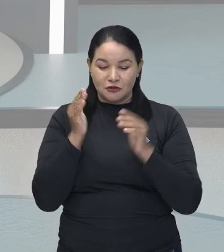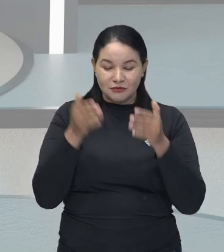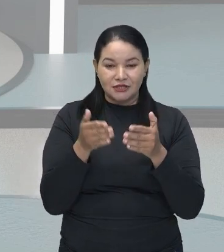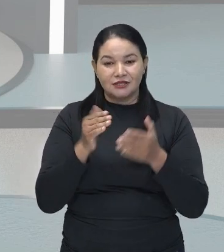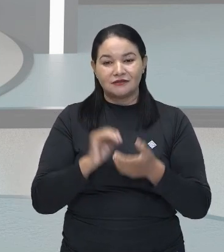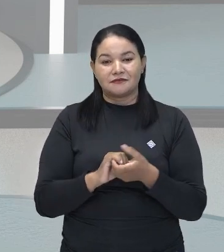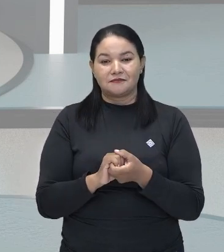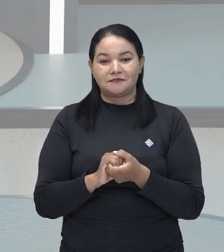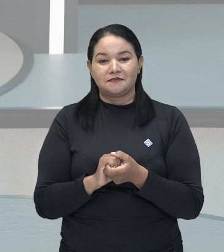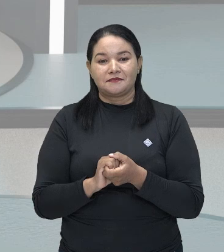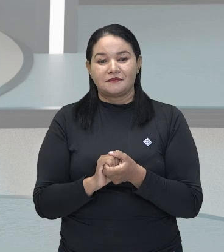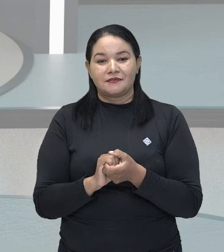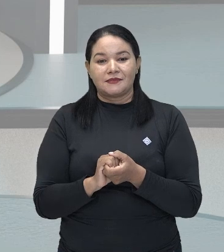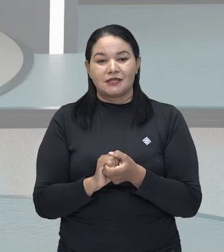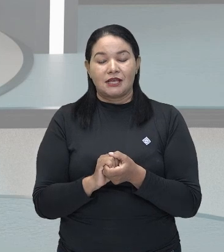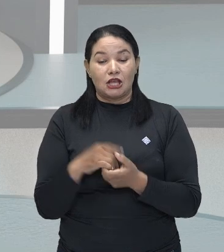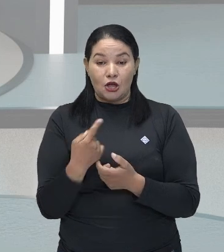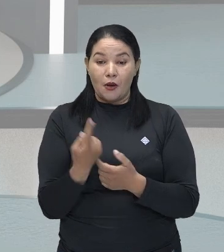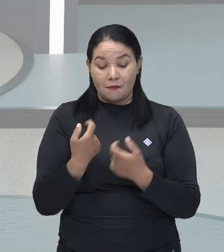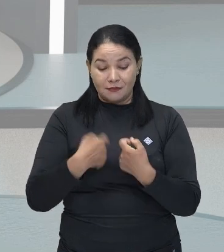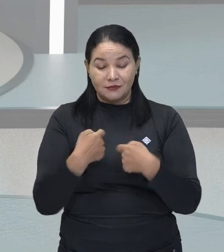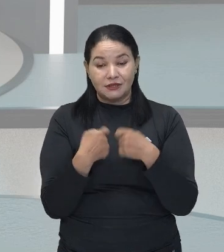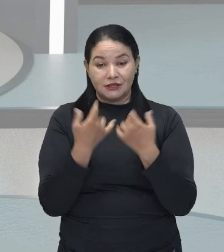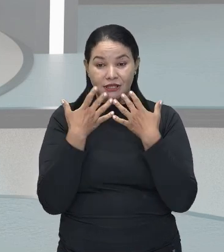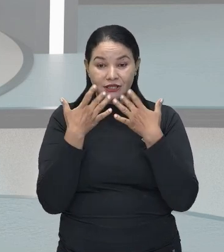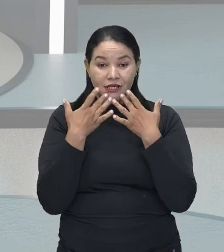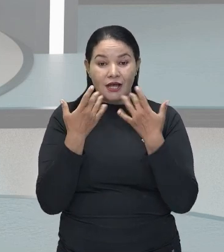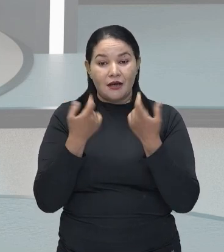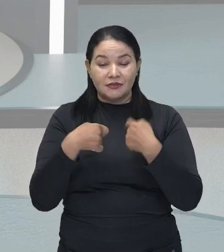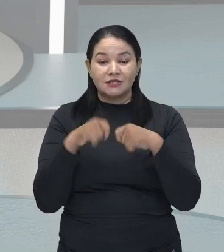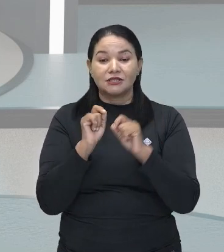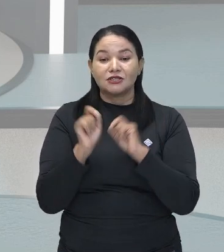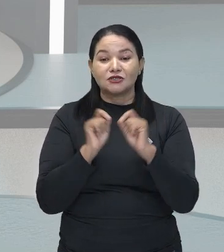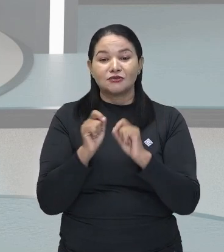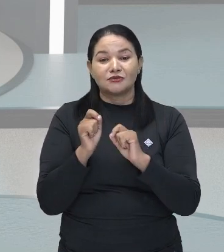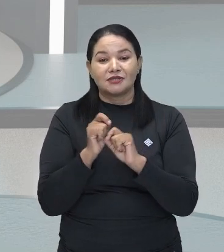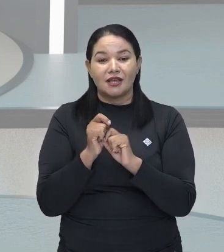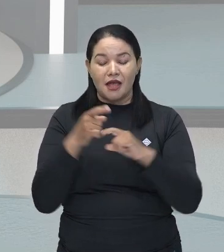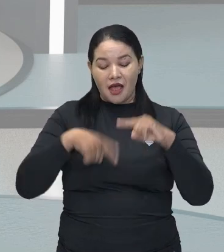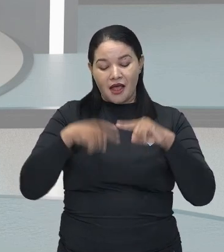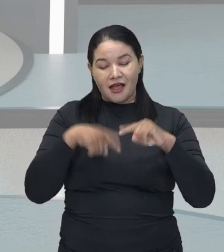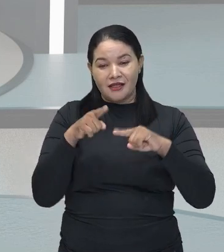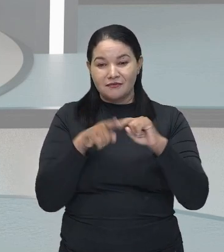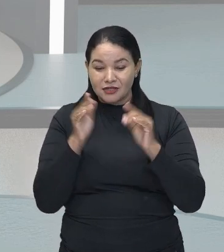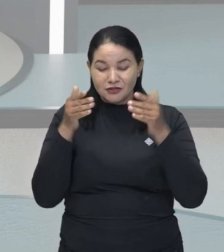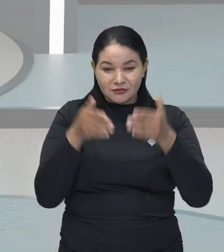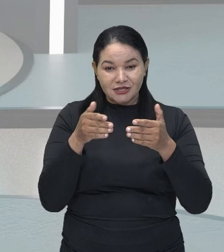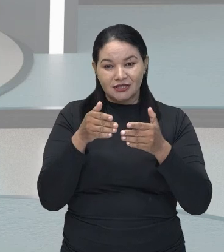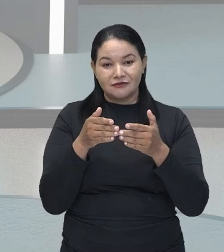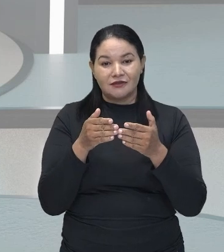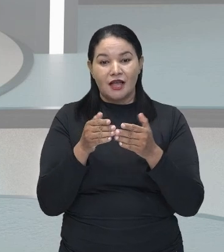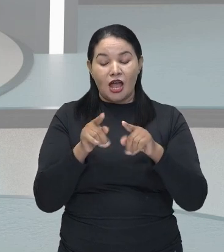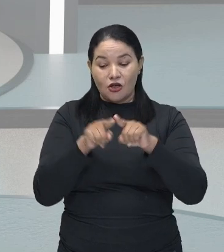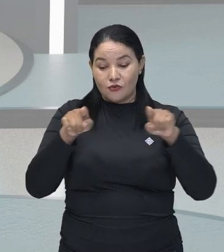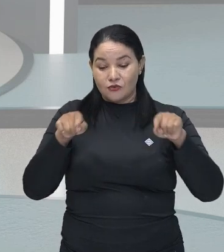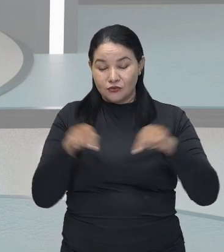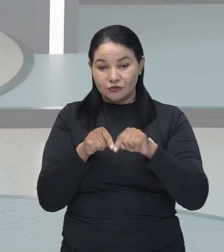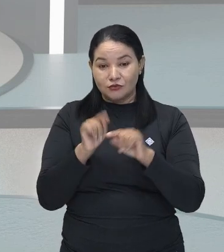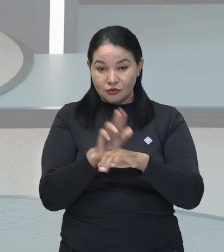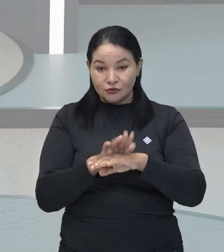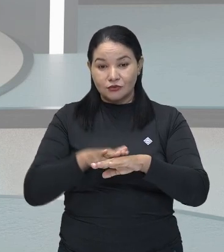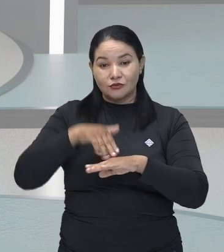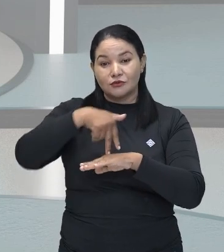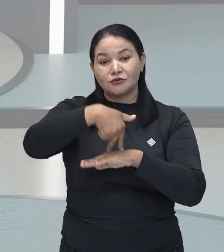Então, para se fazer teatro, nós temos ali alguns elementos específicos. Olha só, para a montagem de um espetáculo